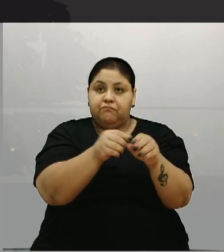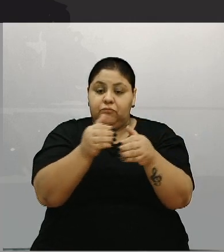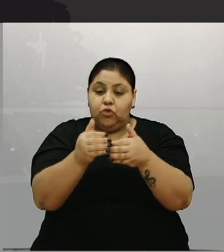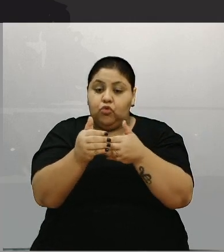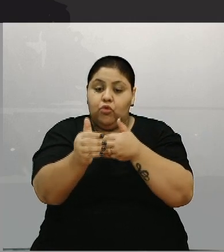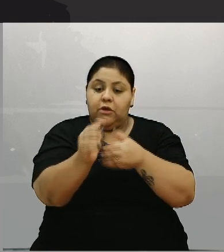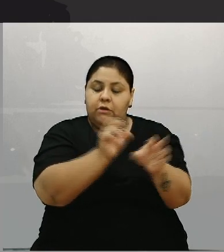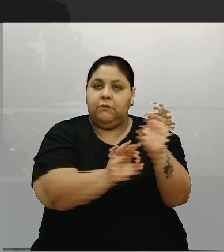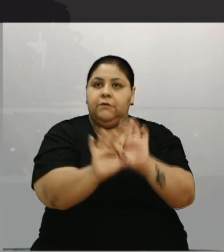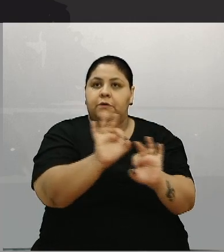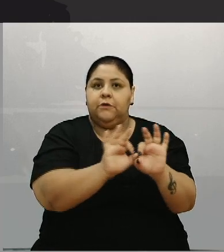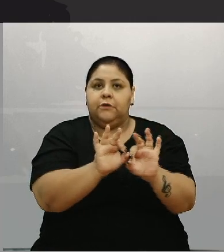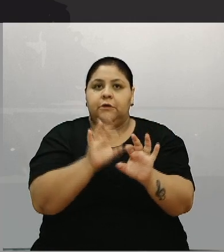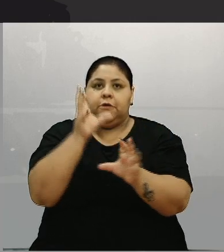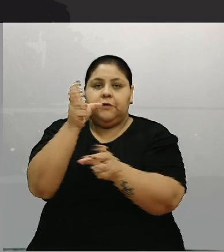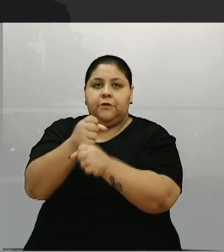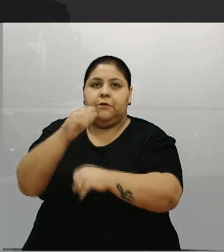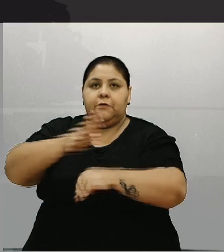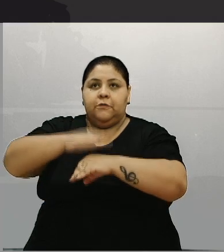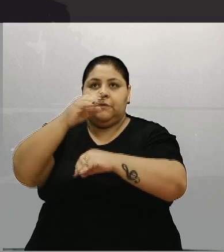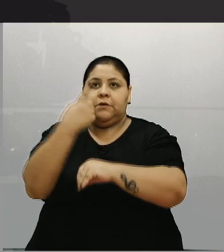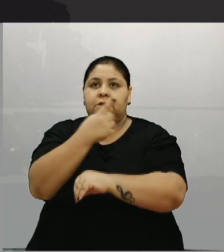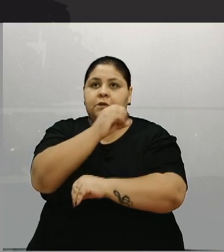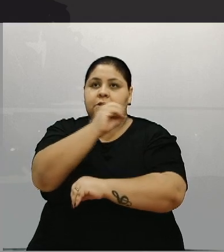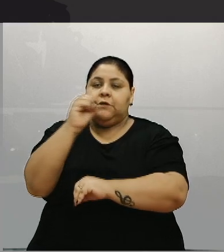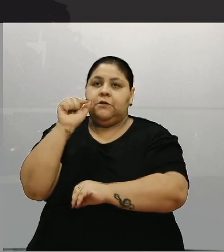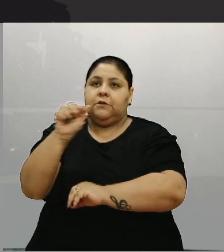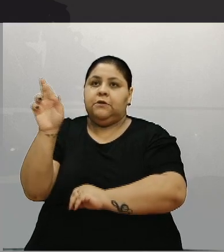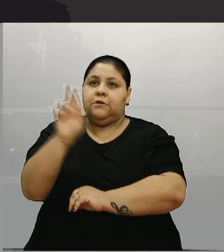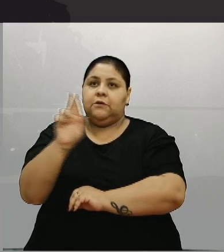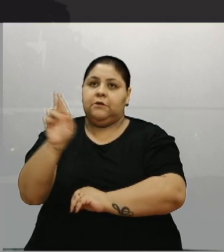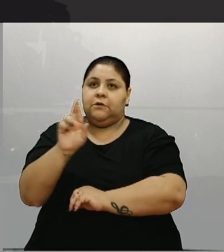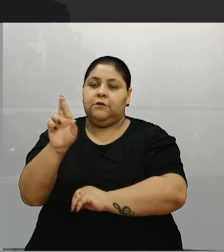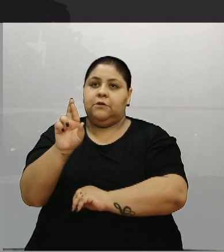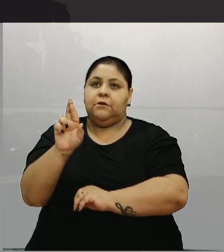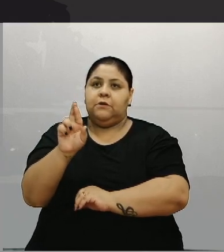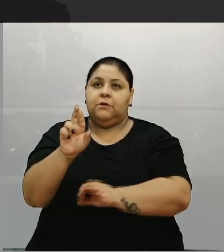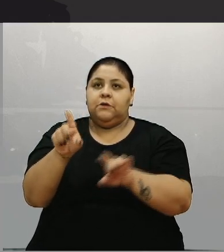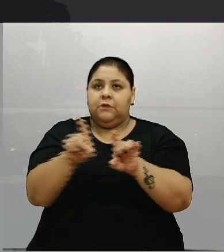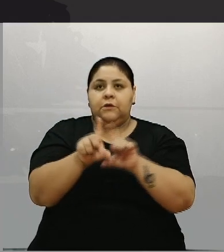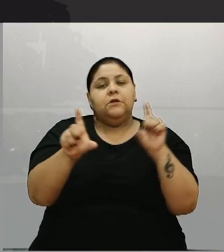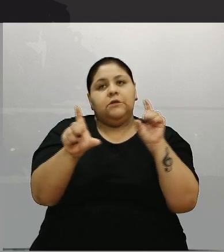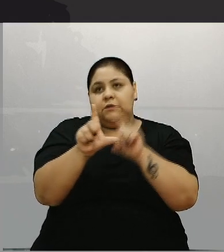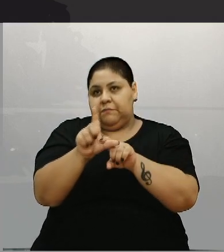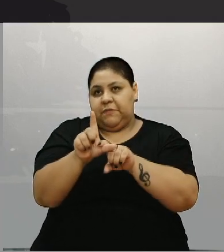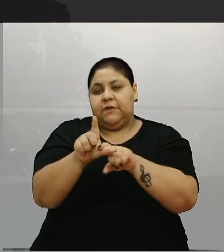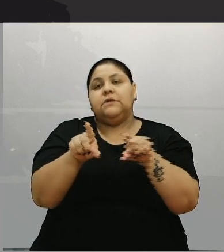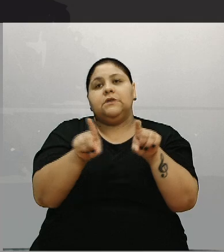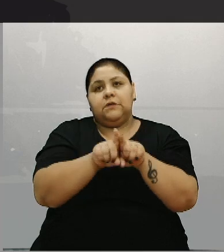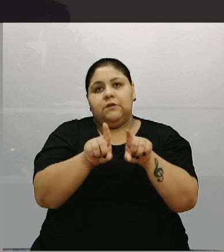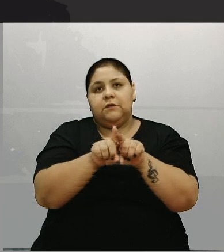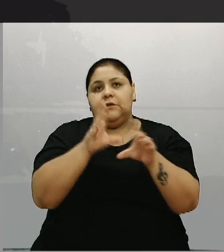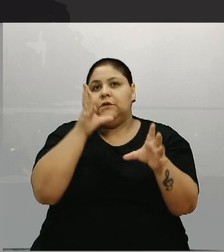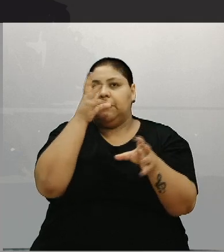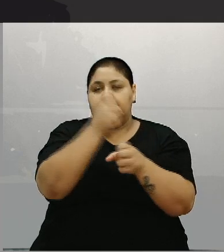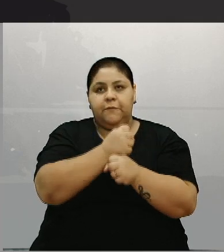organização, totalizamos mais de R$100 mil, tirando despesas inevitáveis que a gente teve,